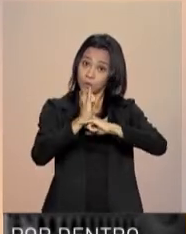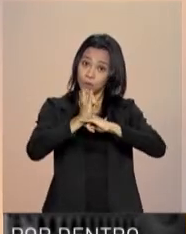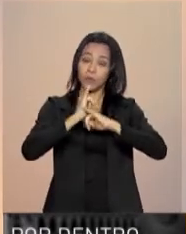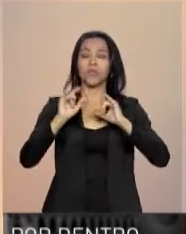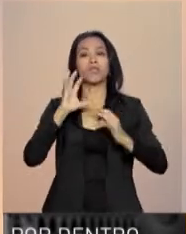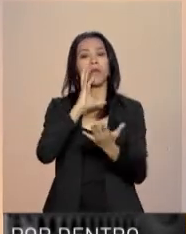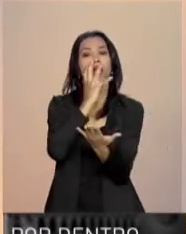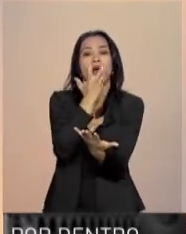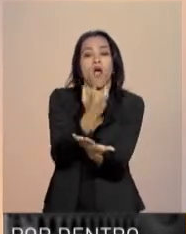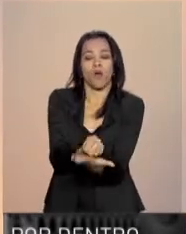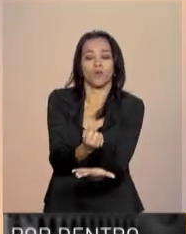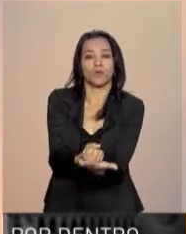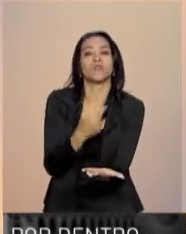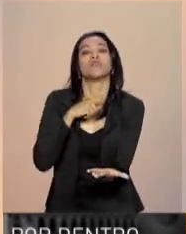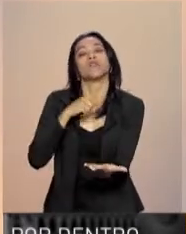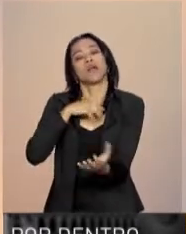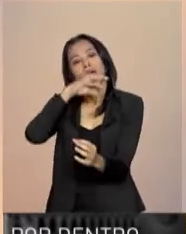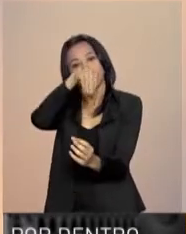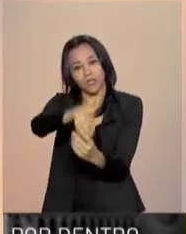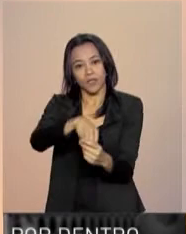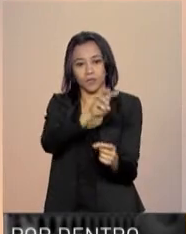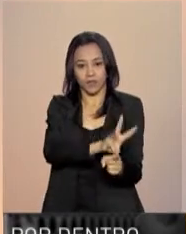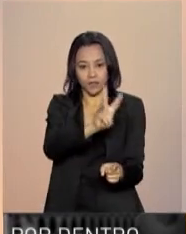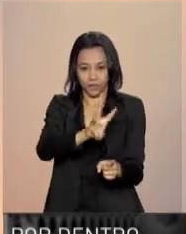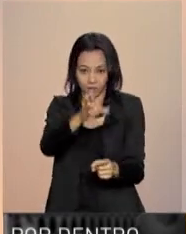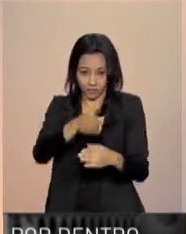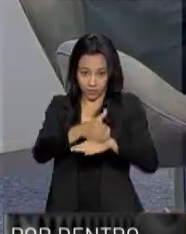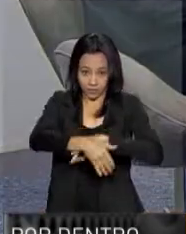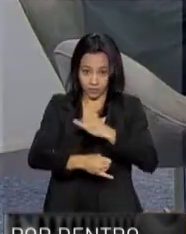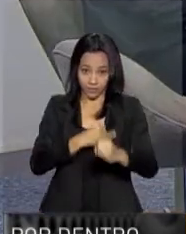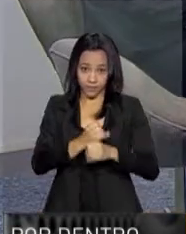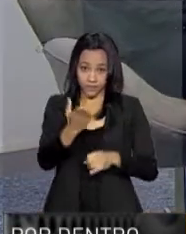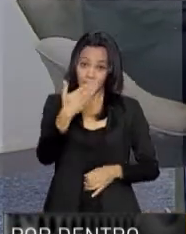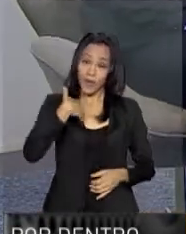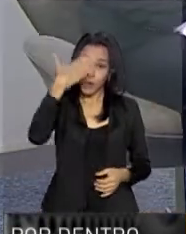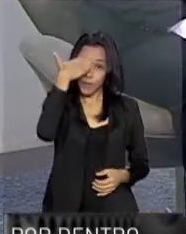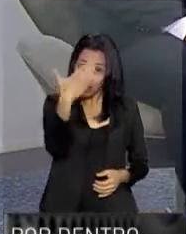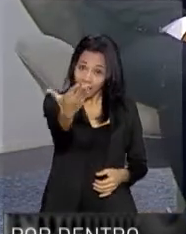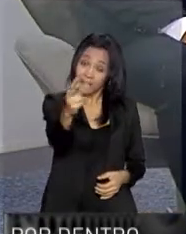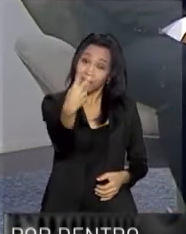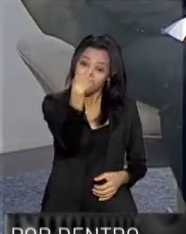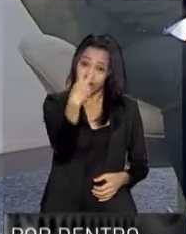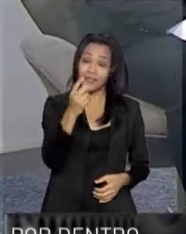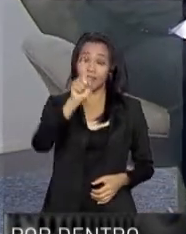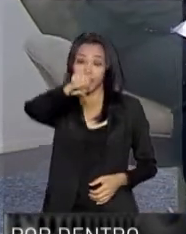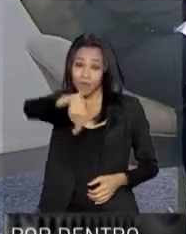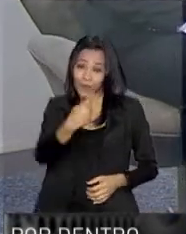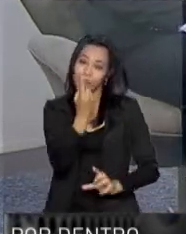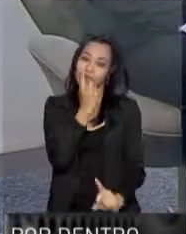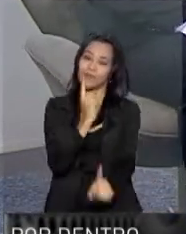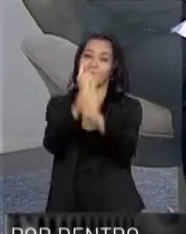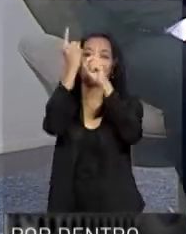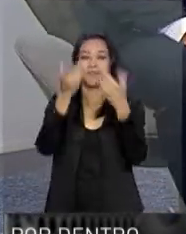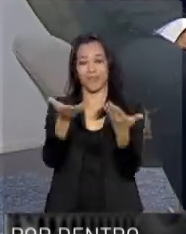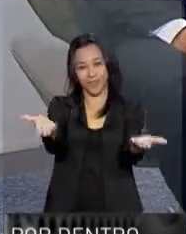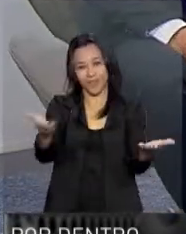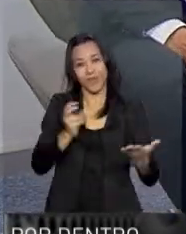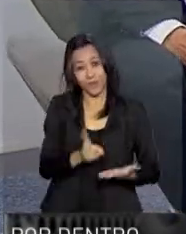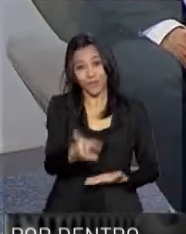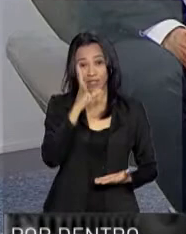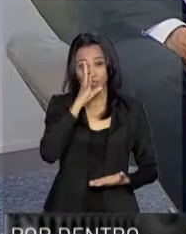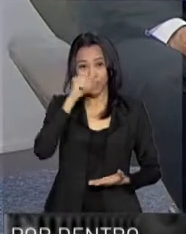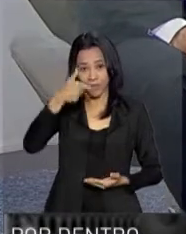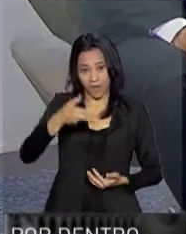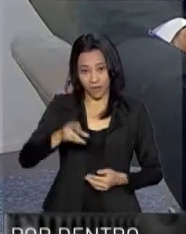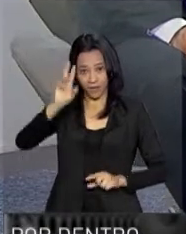também está disponível no site da rede nacional de rádio muito obrigada pela companhia e nos encontramos no próximo programa continue aqui com a